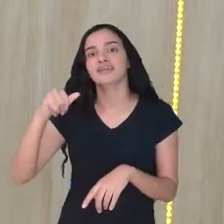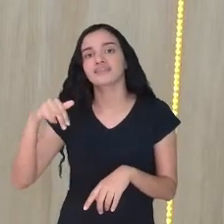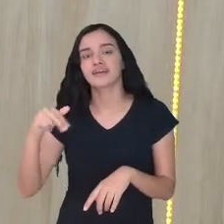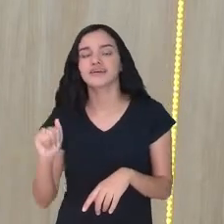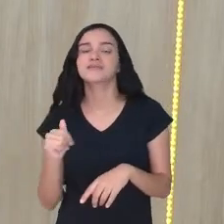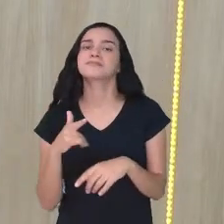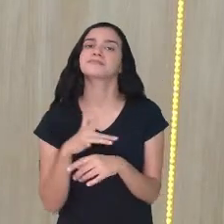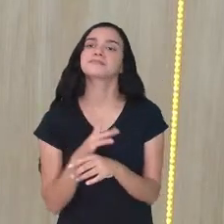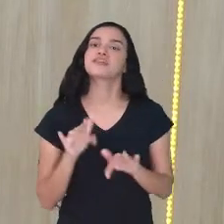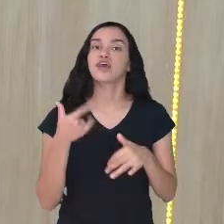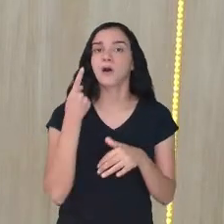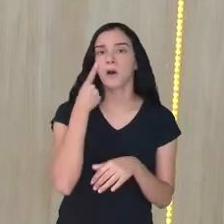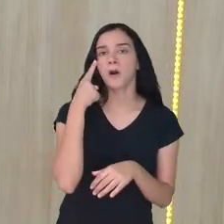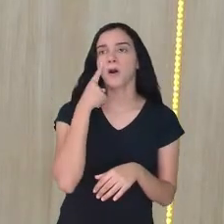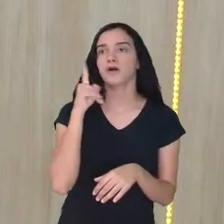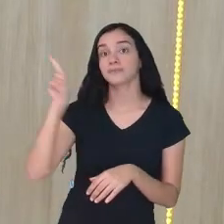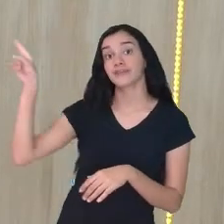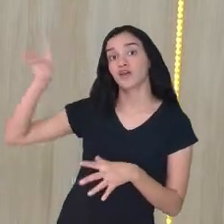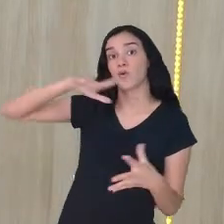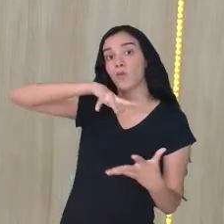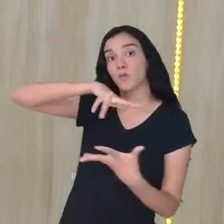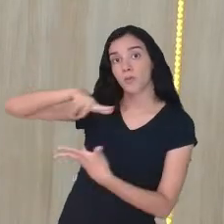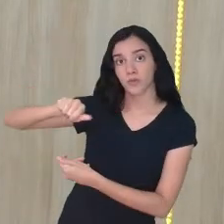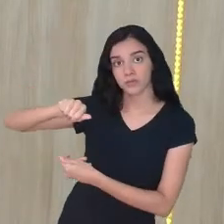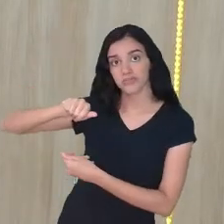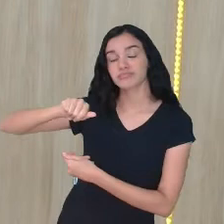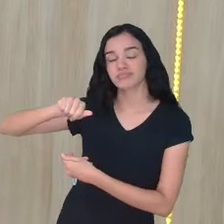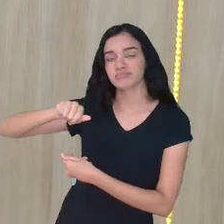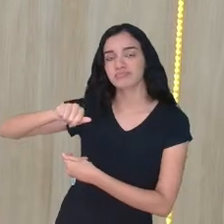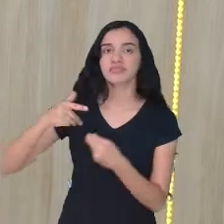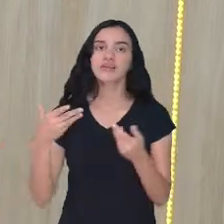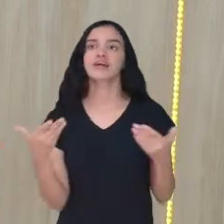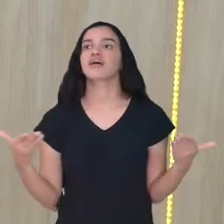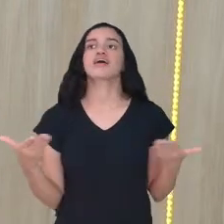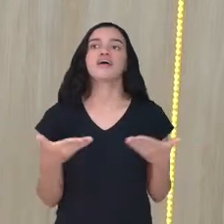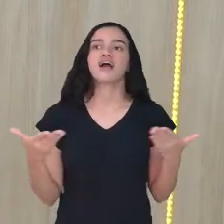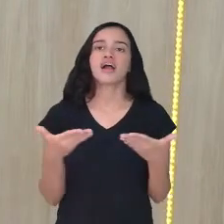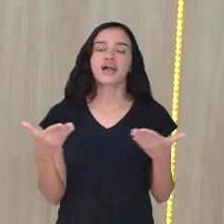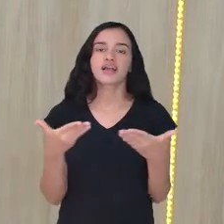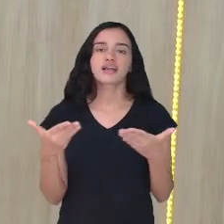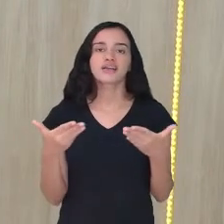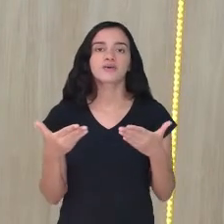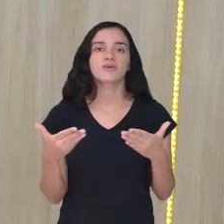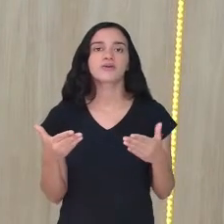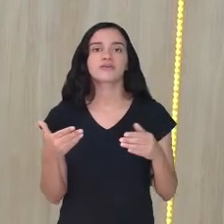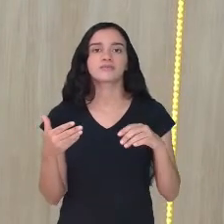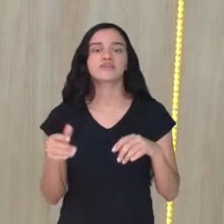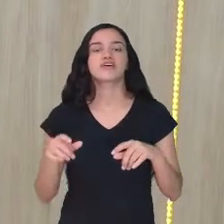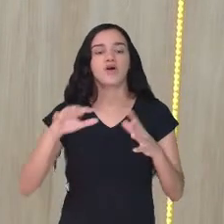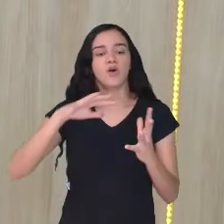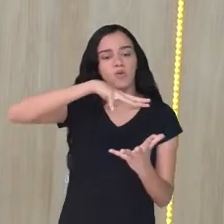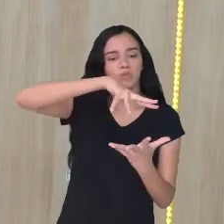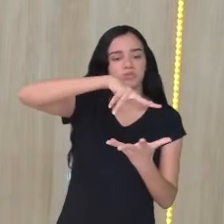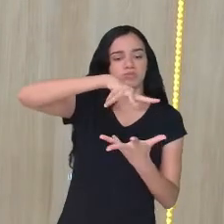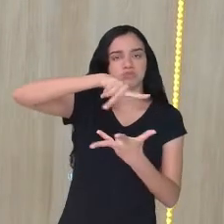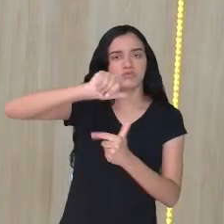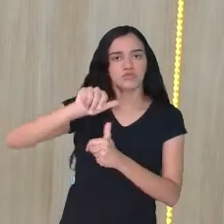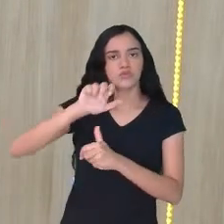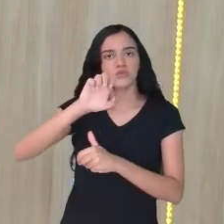só. Então, ele colocou o mundo, tá? Agora, do Equador para